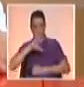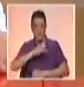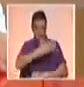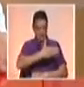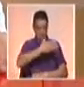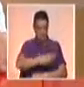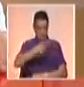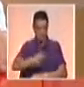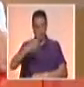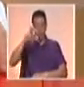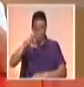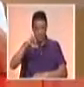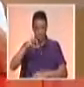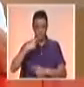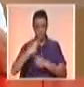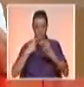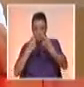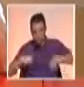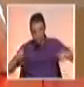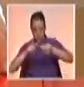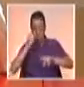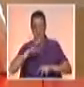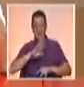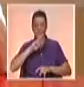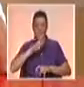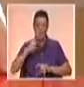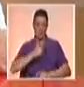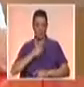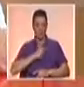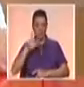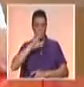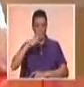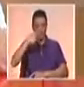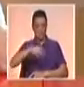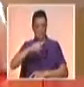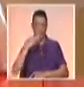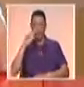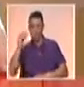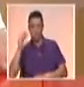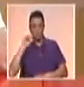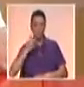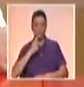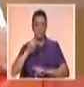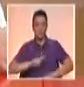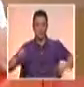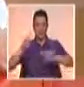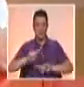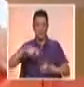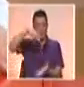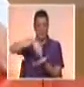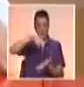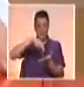ainda foi preciso reunir com os outros pais da turma a perguntar se importavam de ter na turma um aluno surdo. Eu não estava presente, como é evidente,